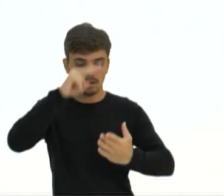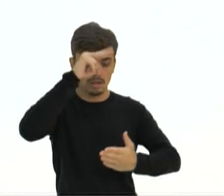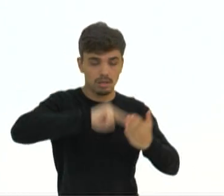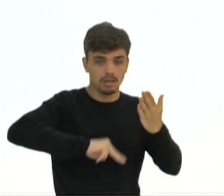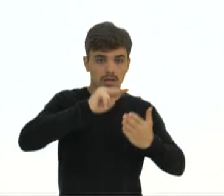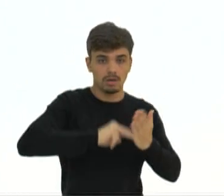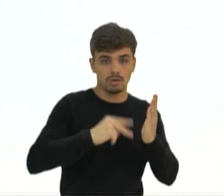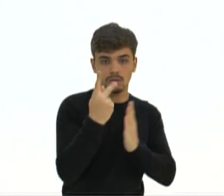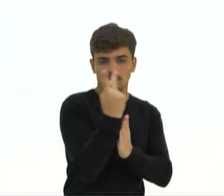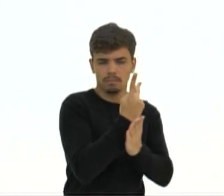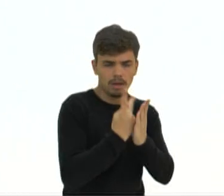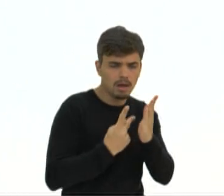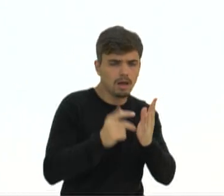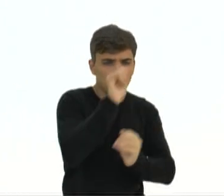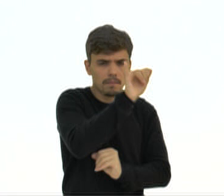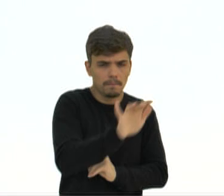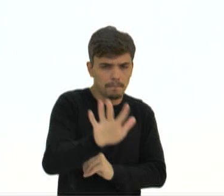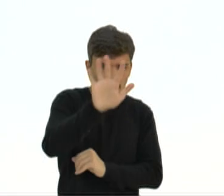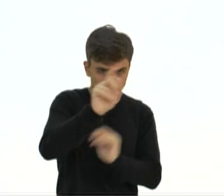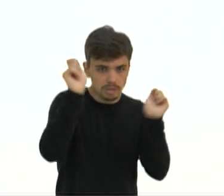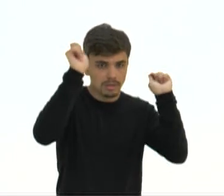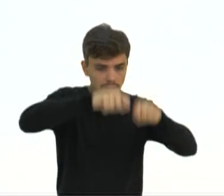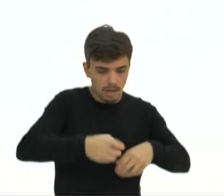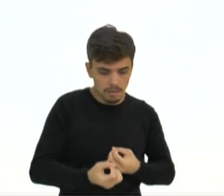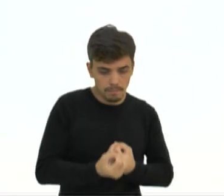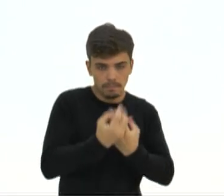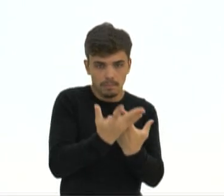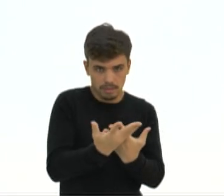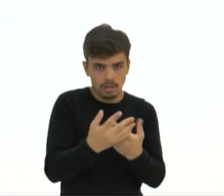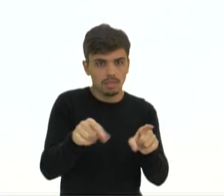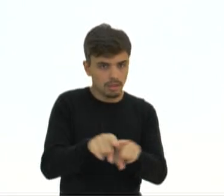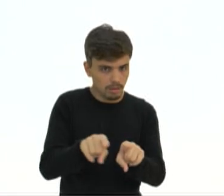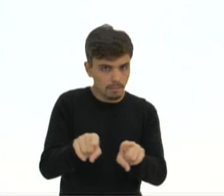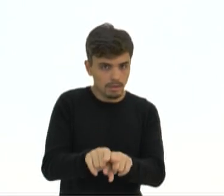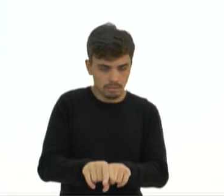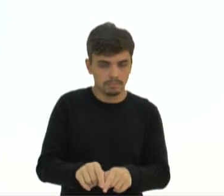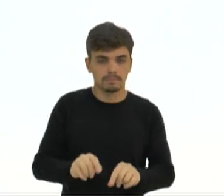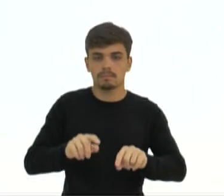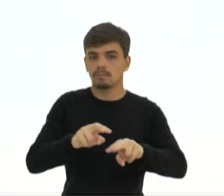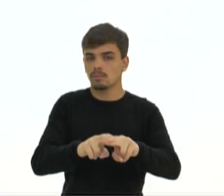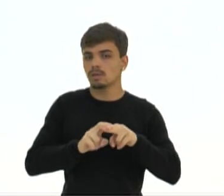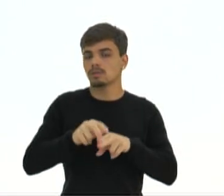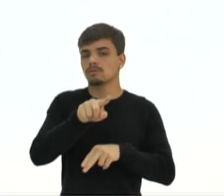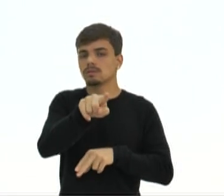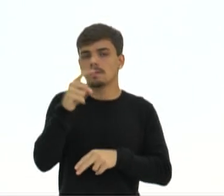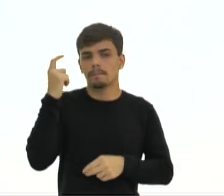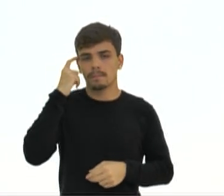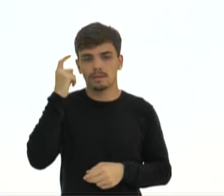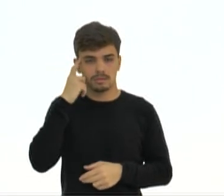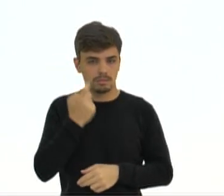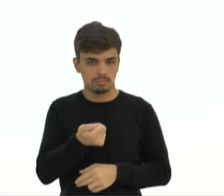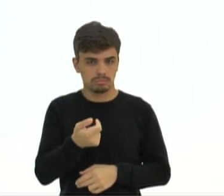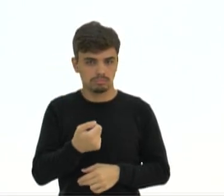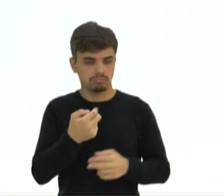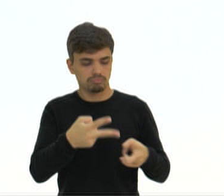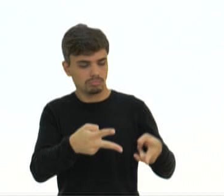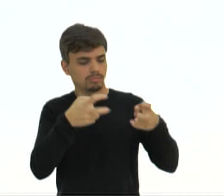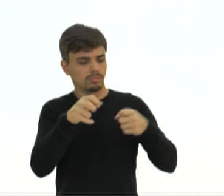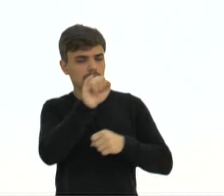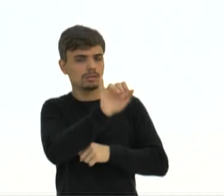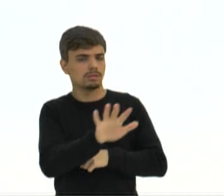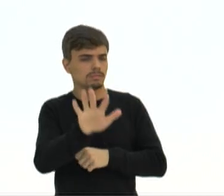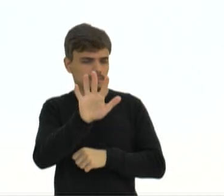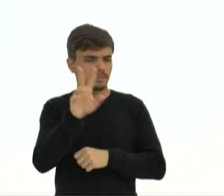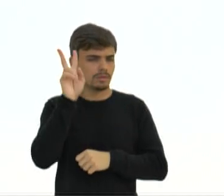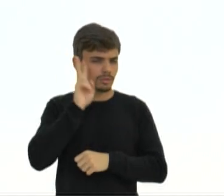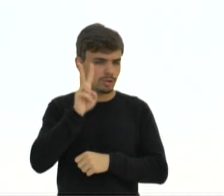as imagens elas podem transmitir as mensagens também. Então, pensem um pouquinho, observem a historinha da